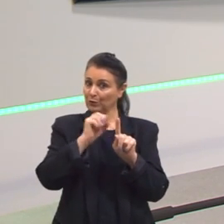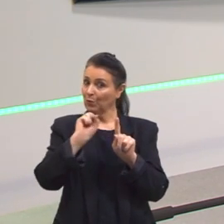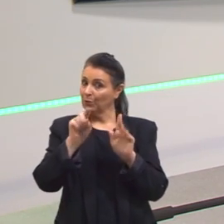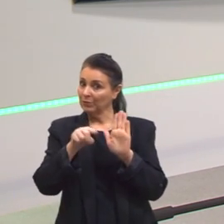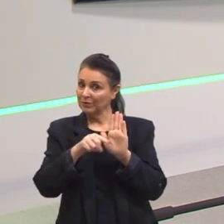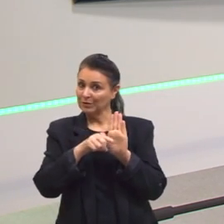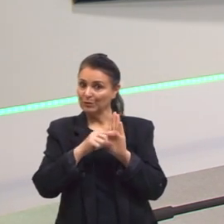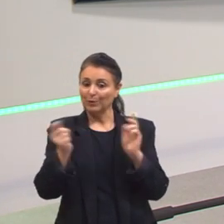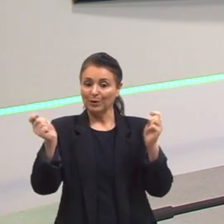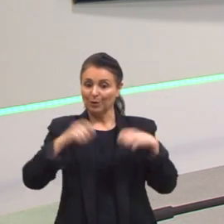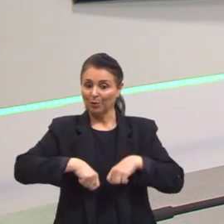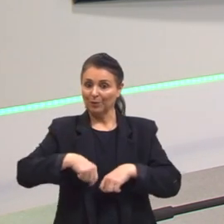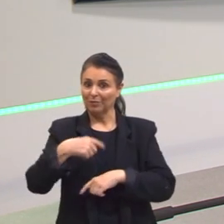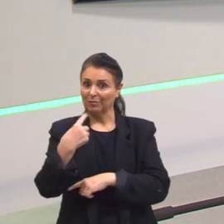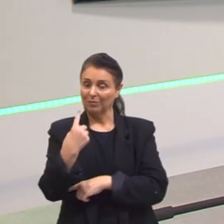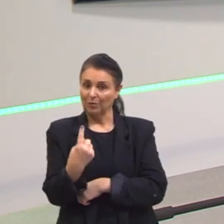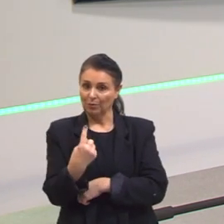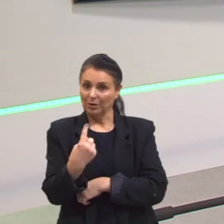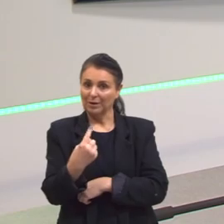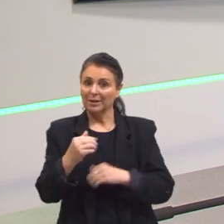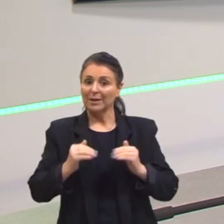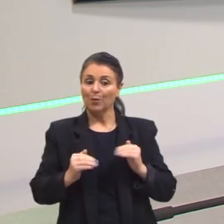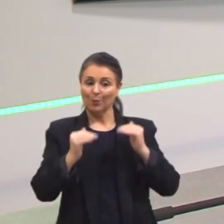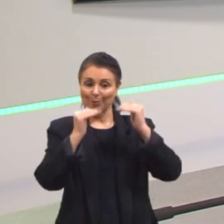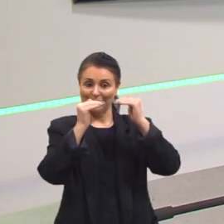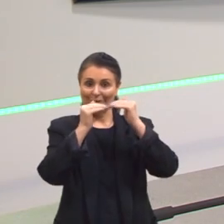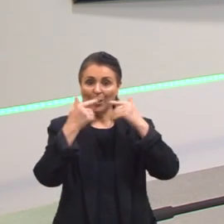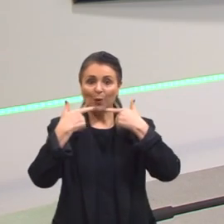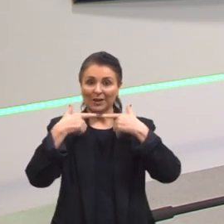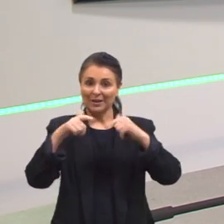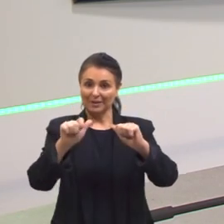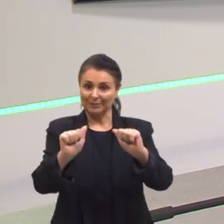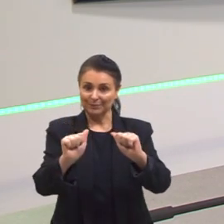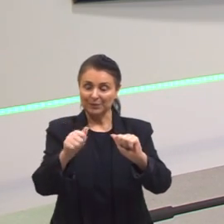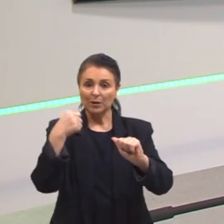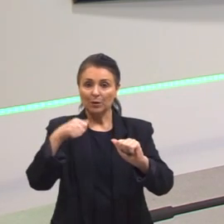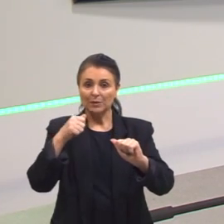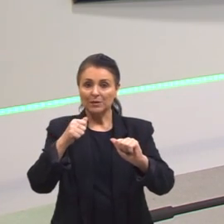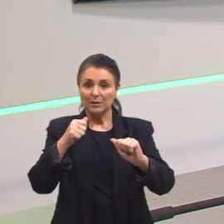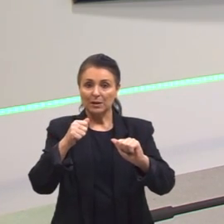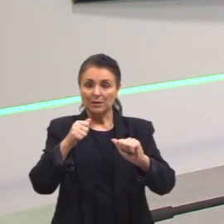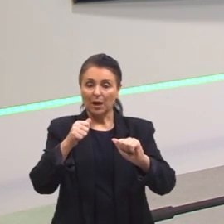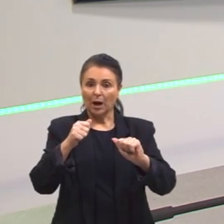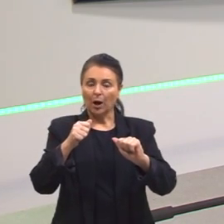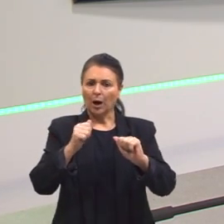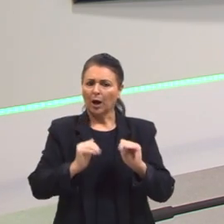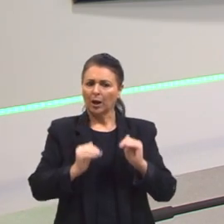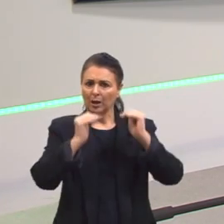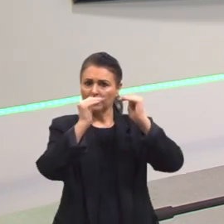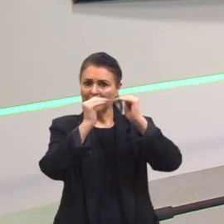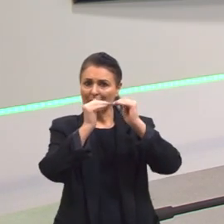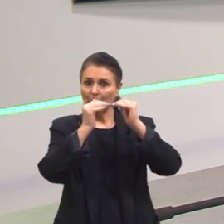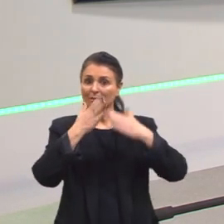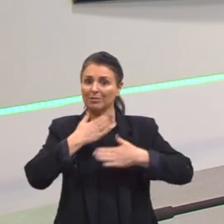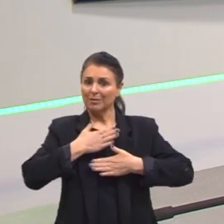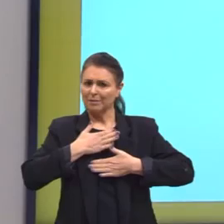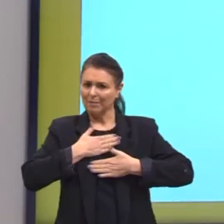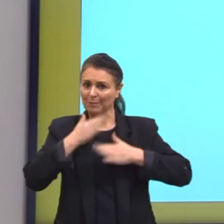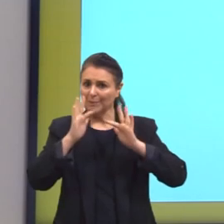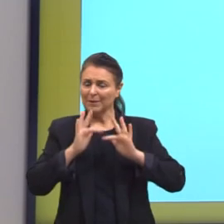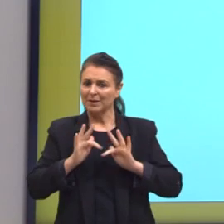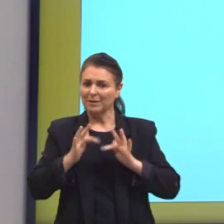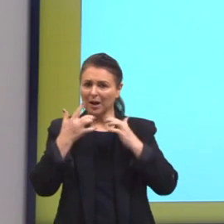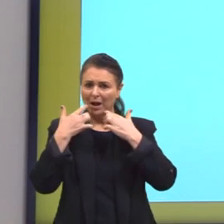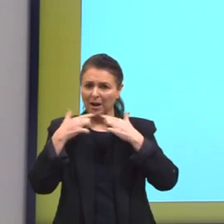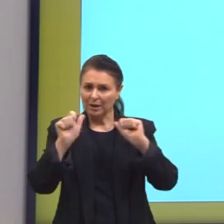que diz respeito a norma padrão da língua então se eu preciso saber a norma padrão da minha língua eu preciso saber que